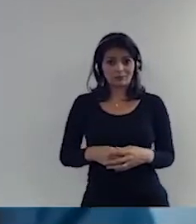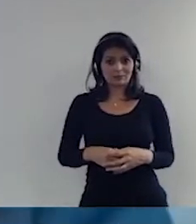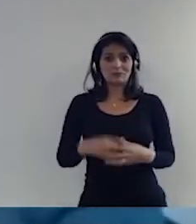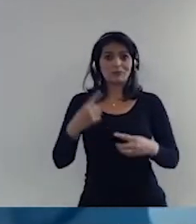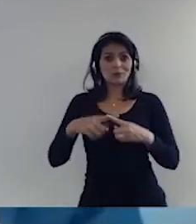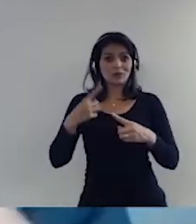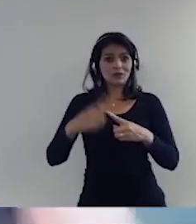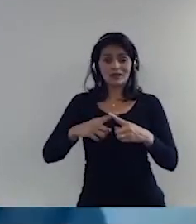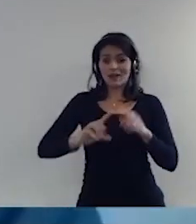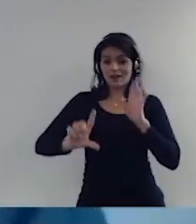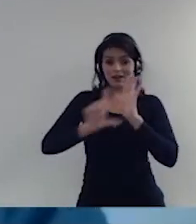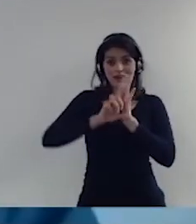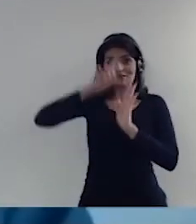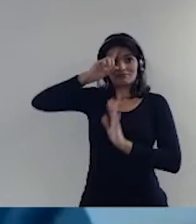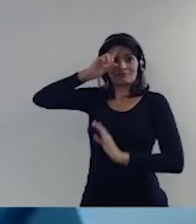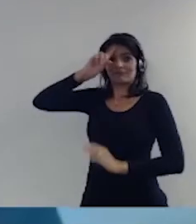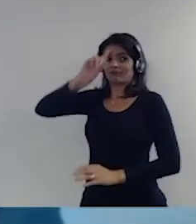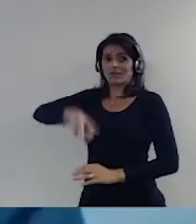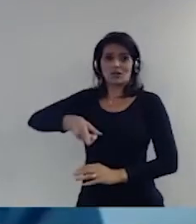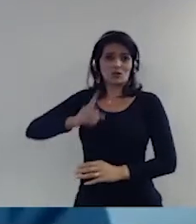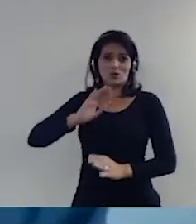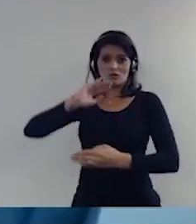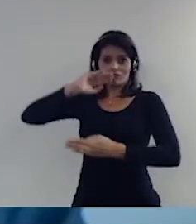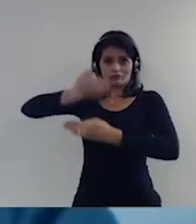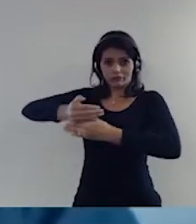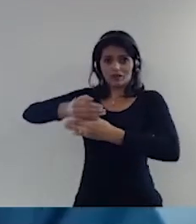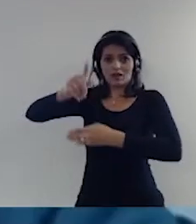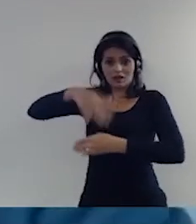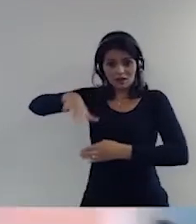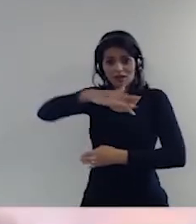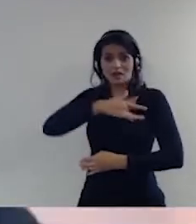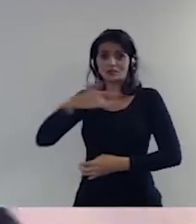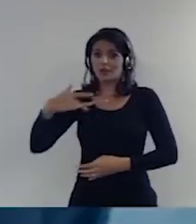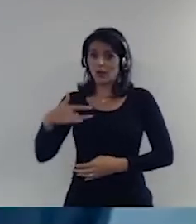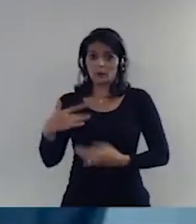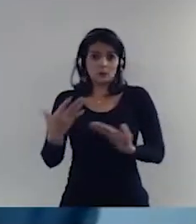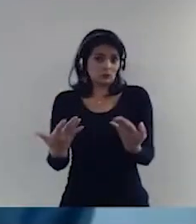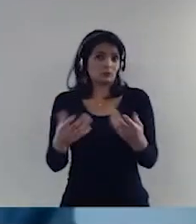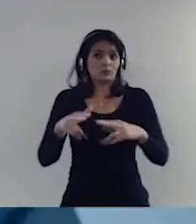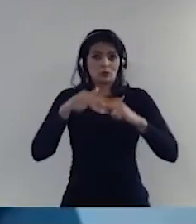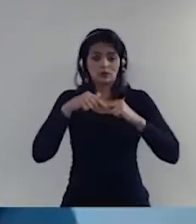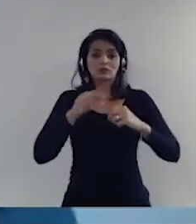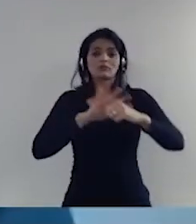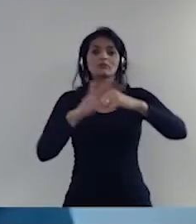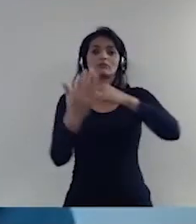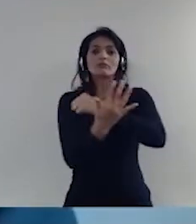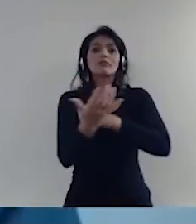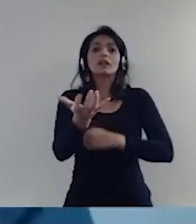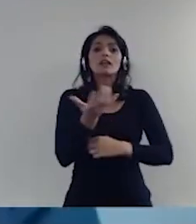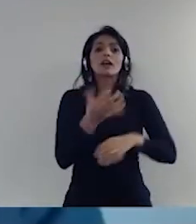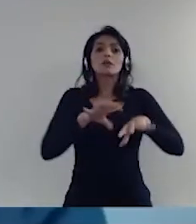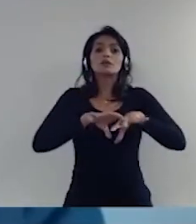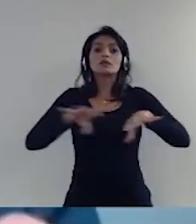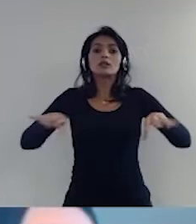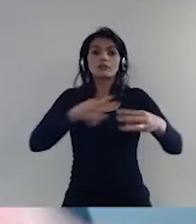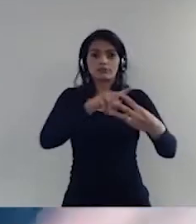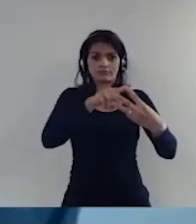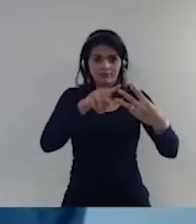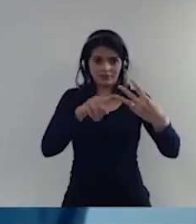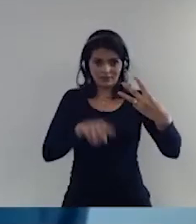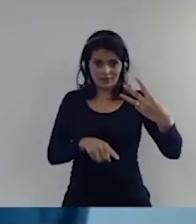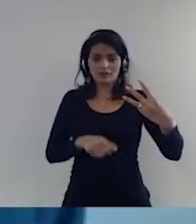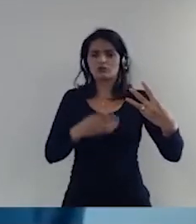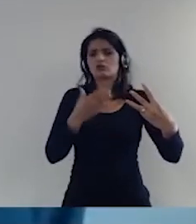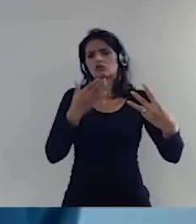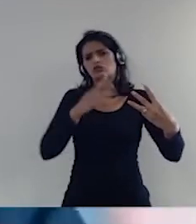de uma norma sanitária, uma norma de ordem pública. Portanto, no âmbito da pandemia, eu gostaria de separar 3 cenários